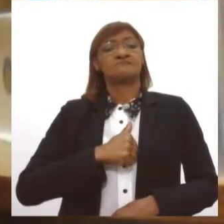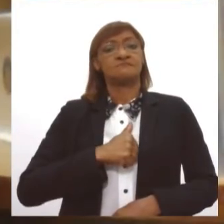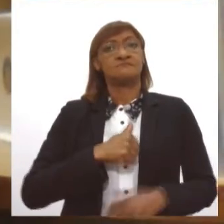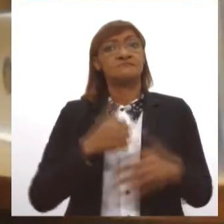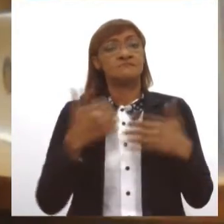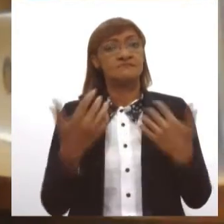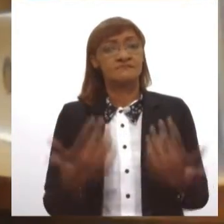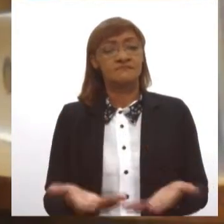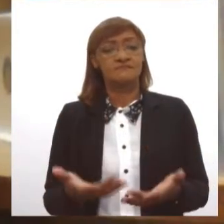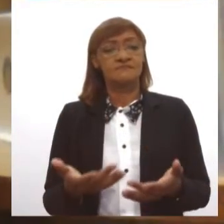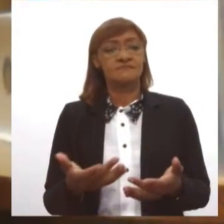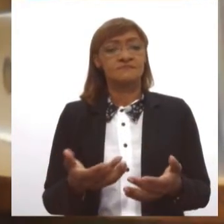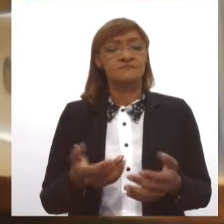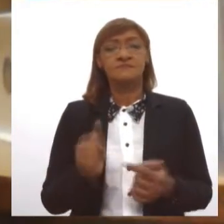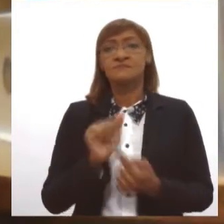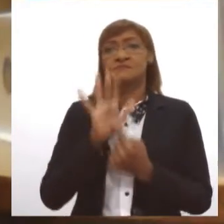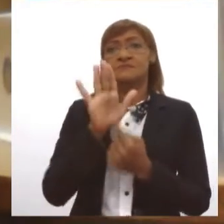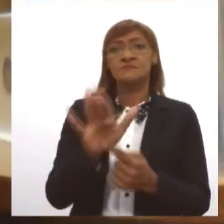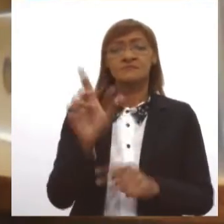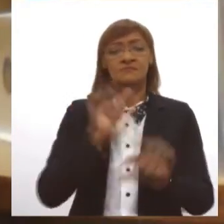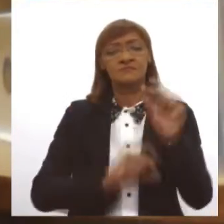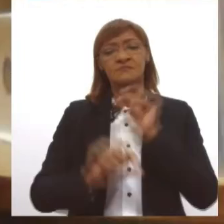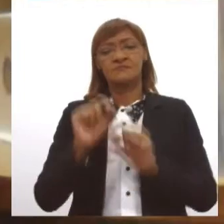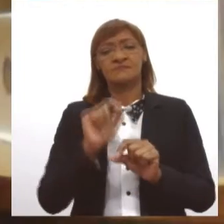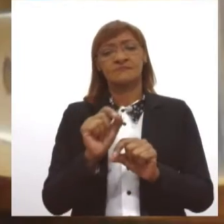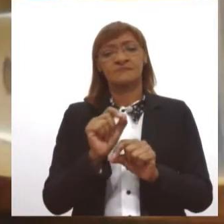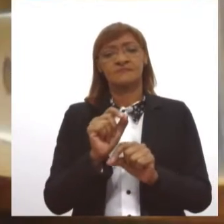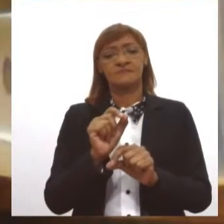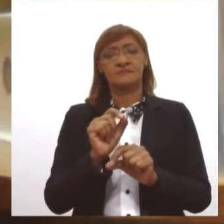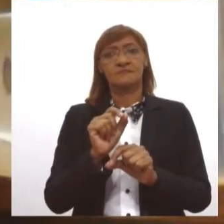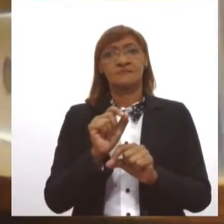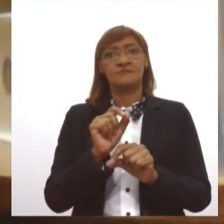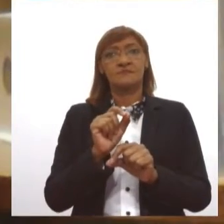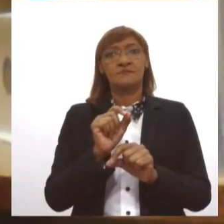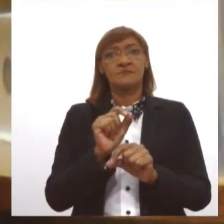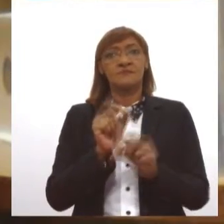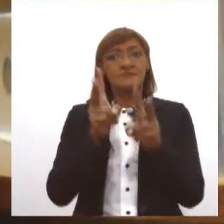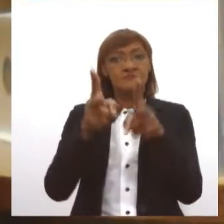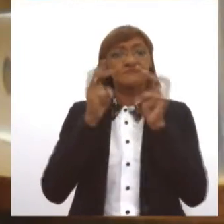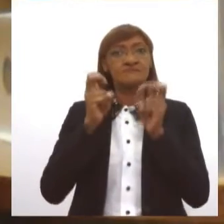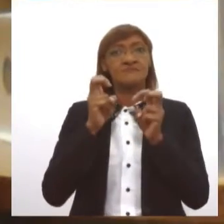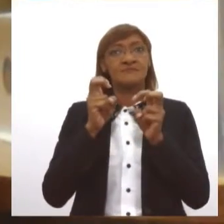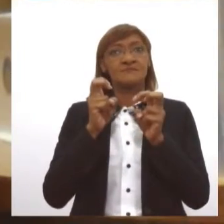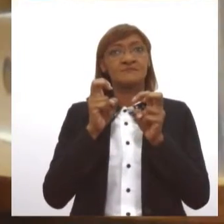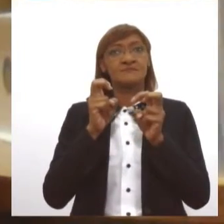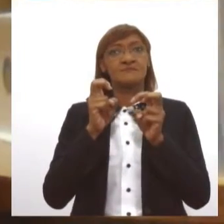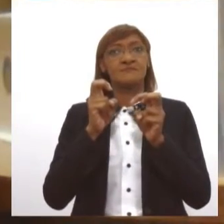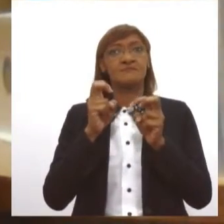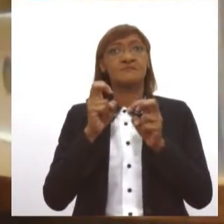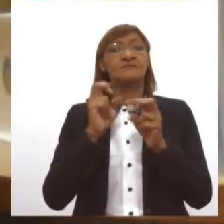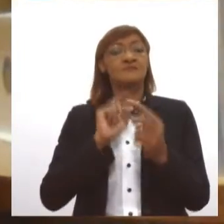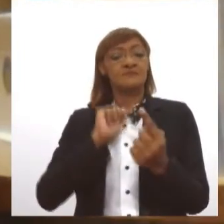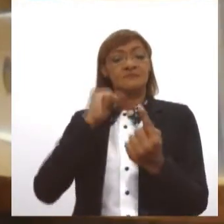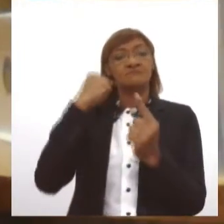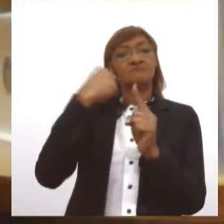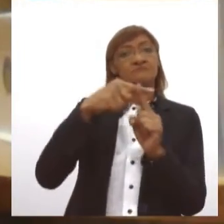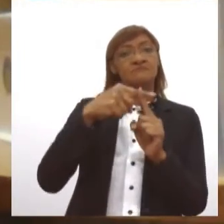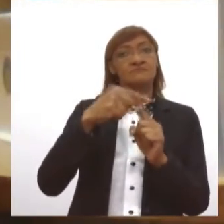decisão remete a um resultado em mim e no outro. Isso é muito importante, a gente está vendo